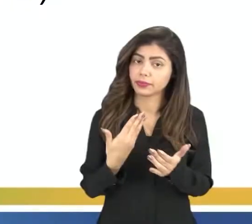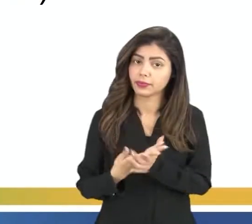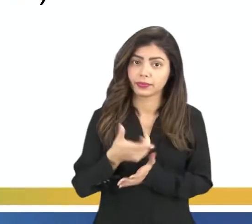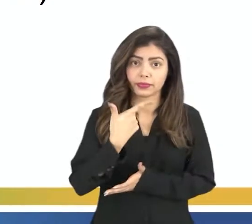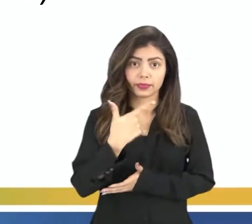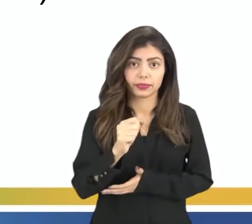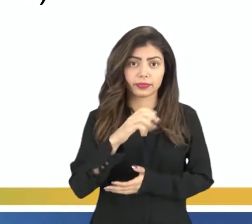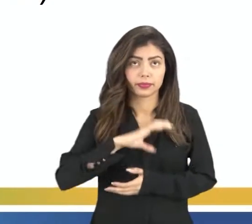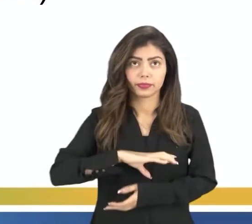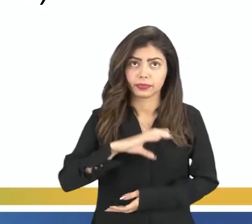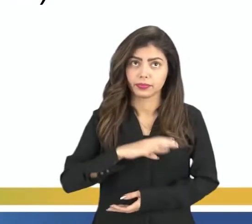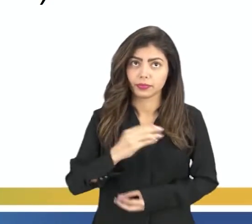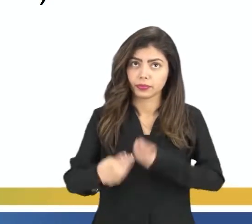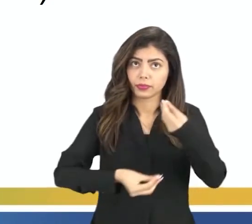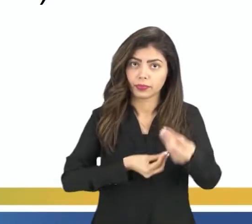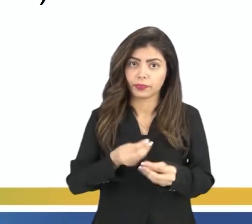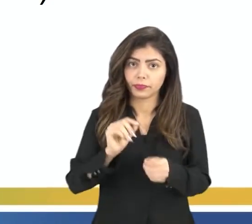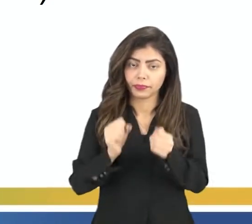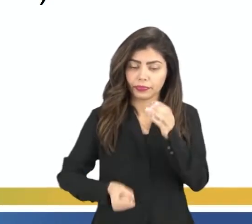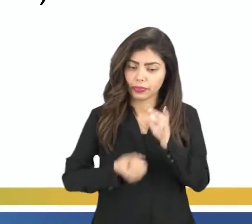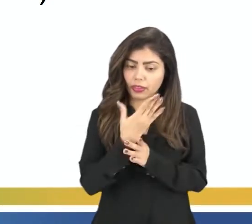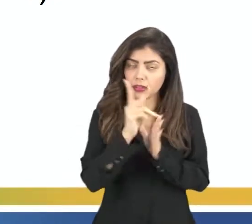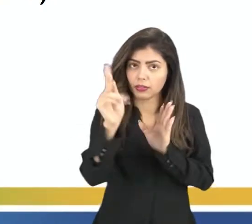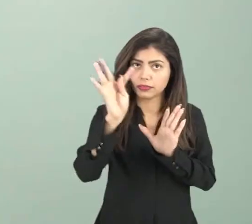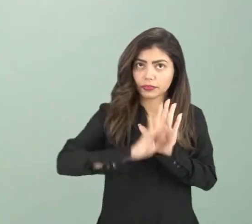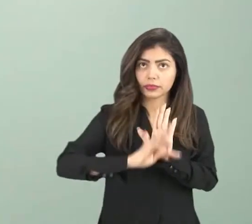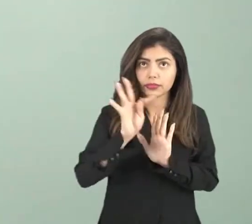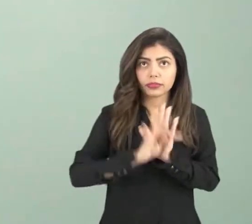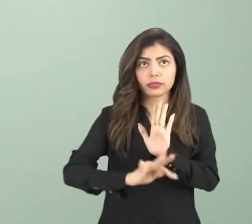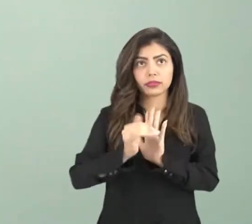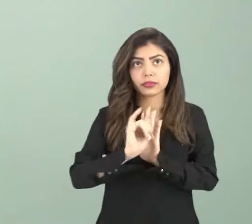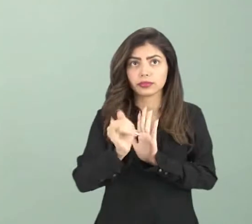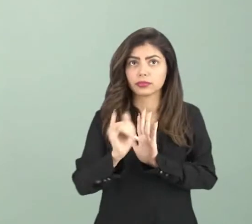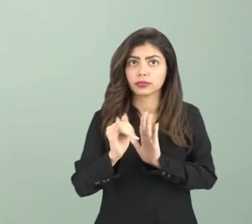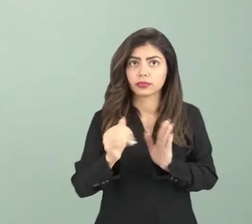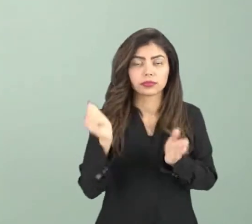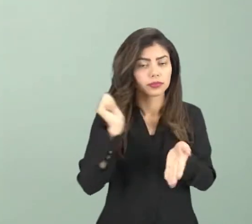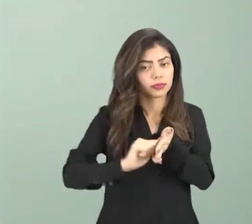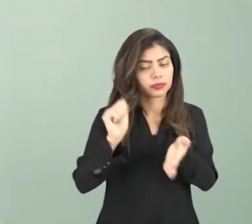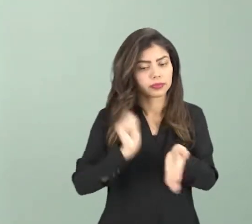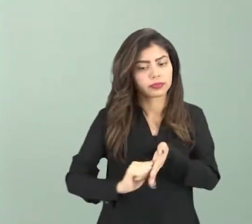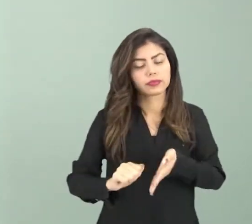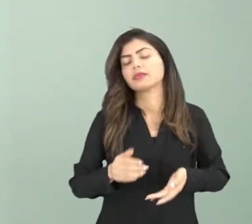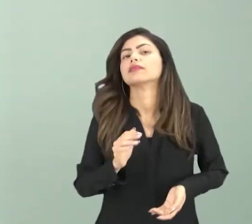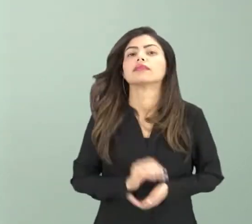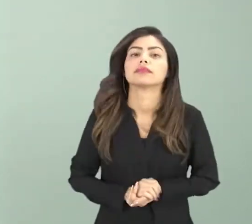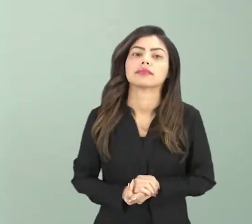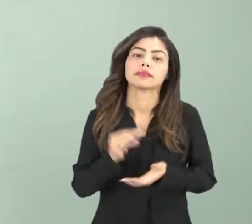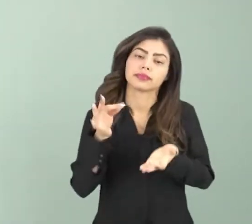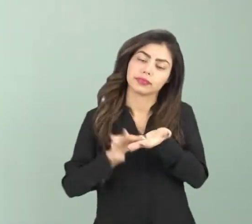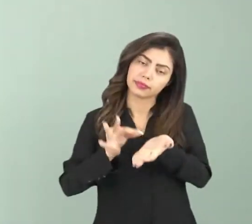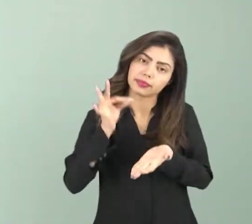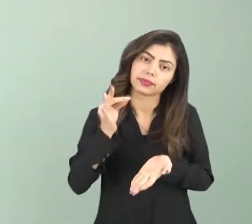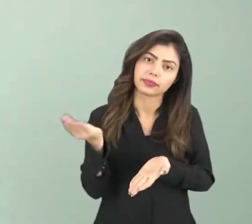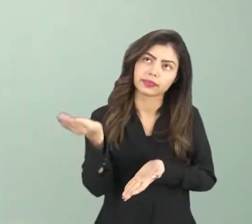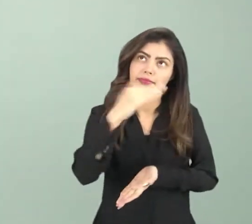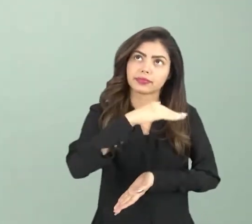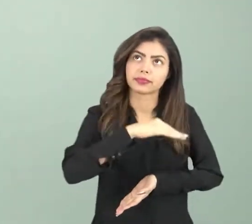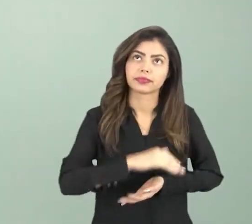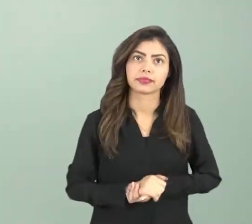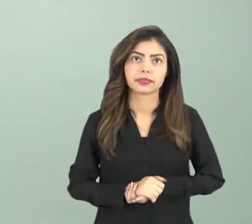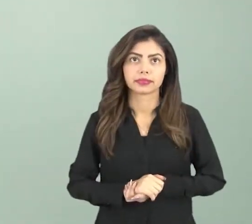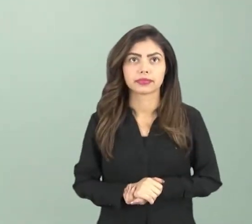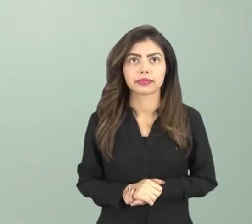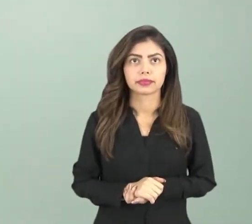Como produzir um texto narrativo, processo de escrita e reescrita. Vamos lá? Senta aí, pega o cafezinho de vocês, vamos lá com a